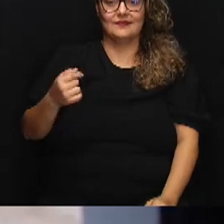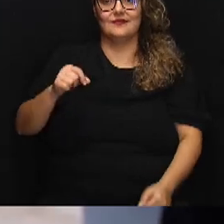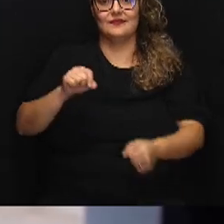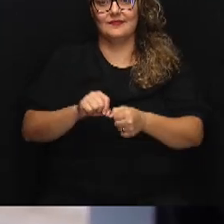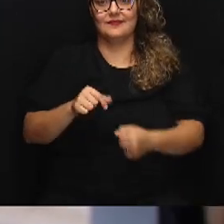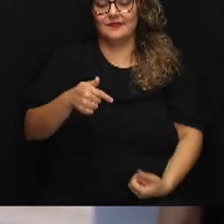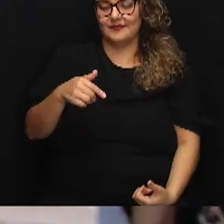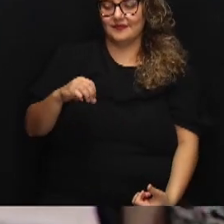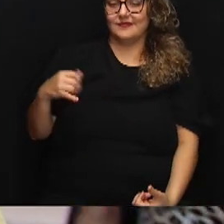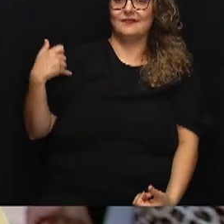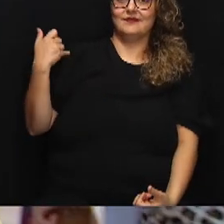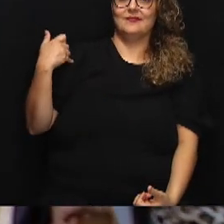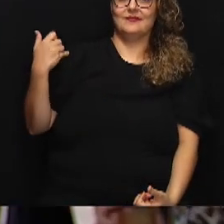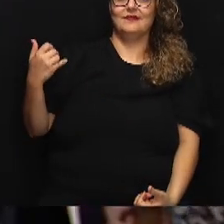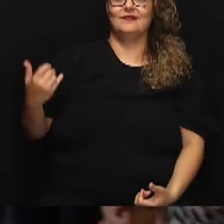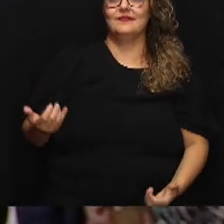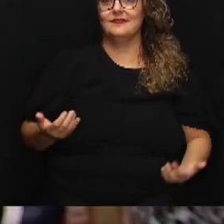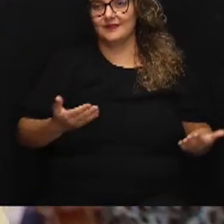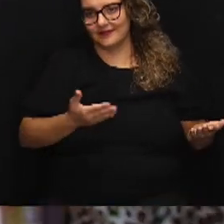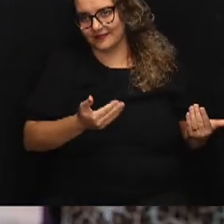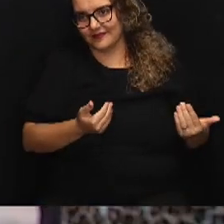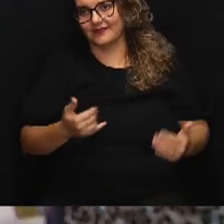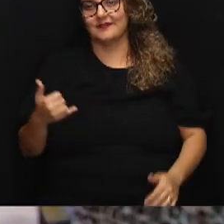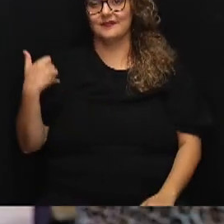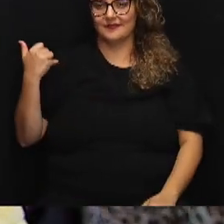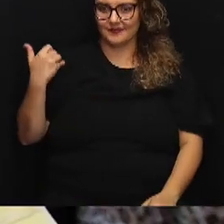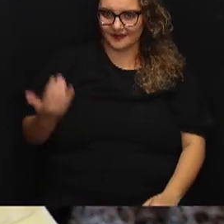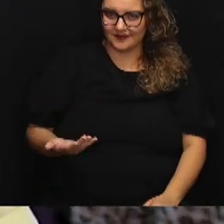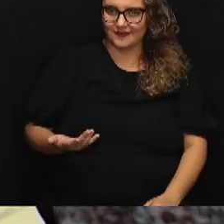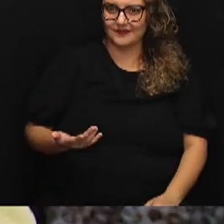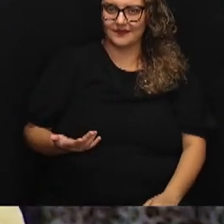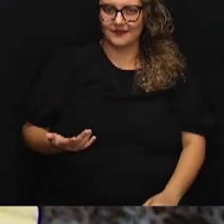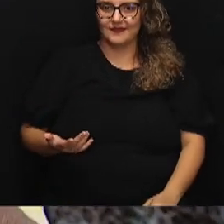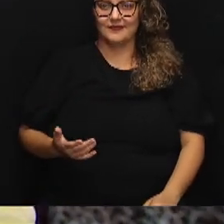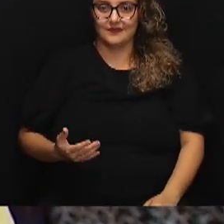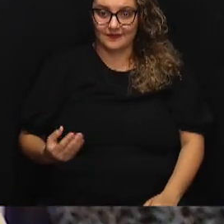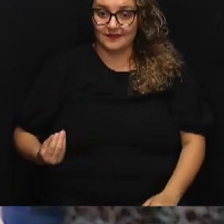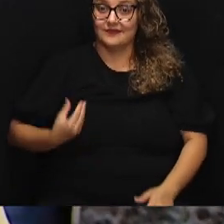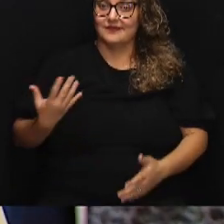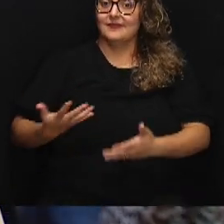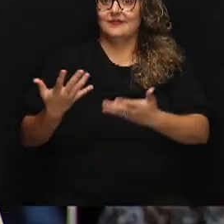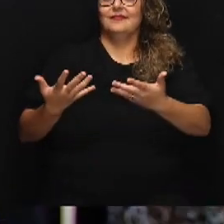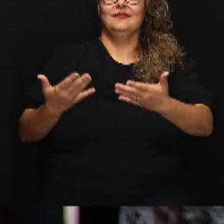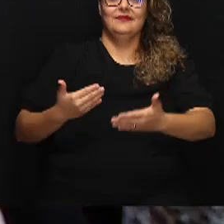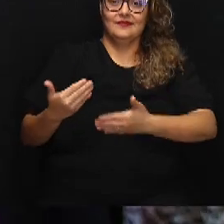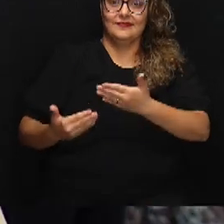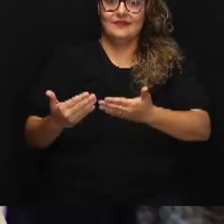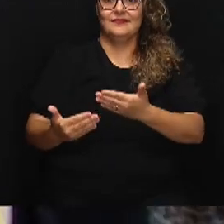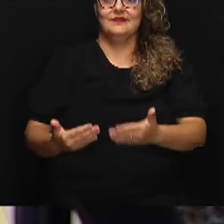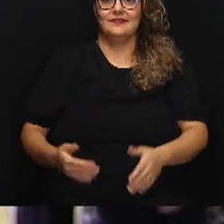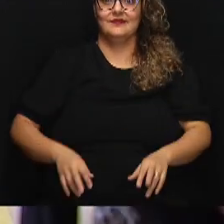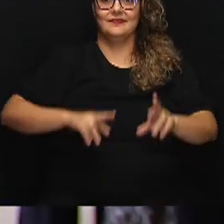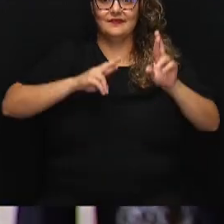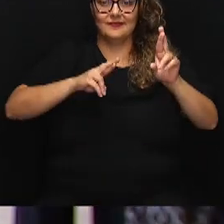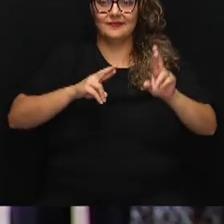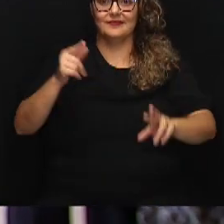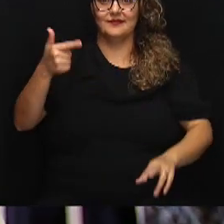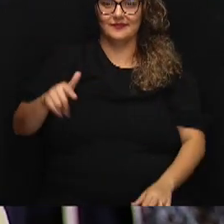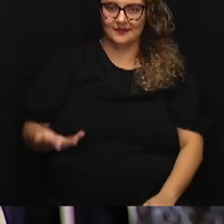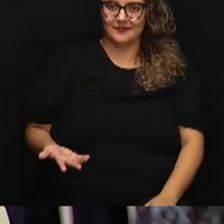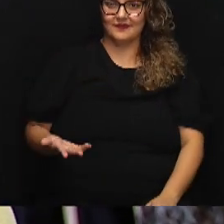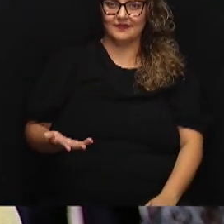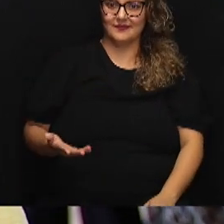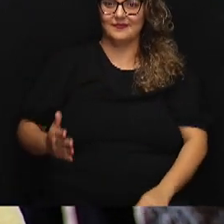70 anos, mas esses meninos que fizeram aniversário têm vida ainda pela frente e espero que isso continue, essa